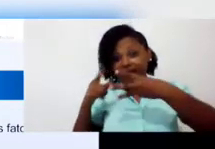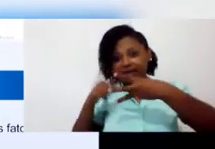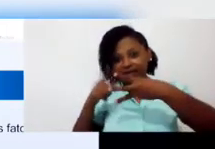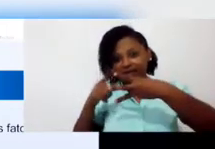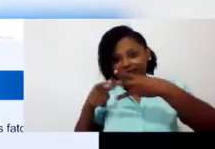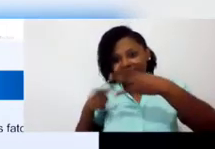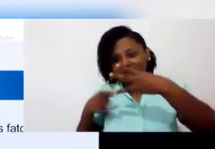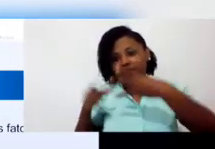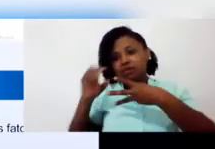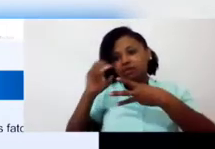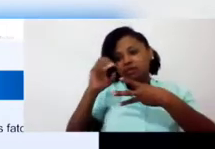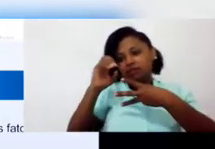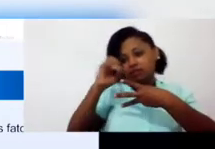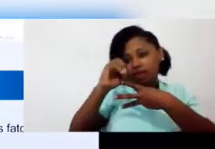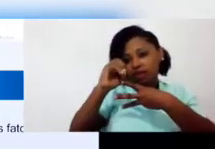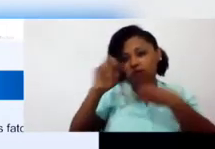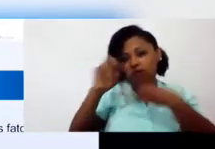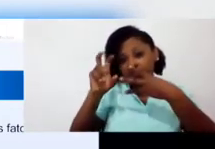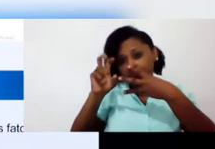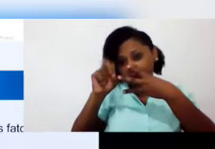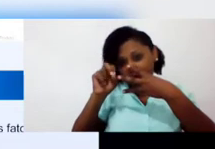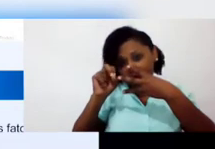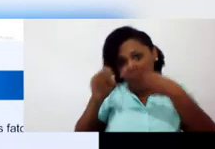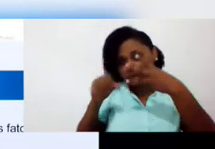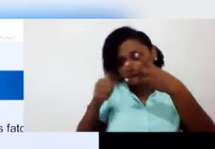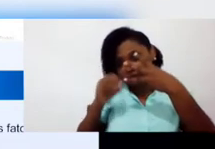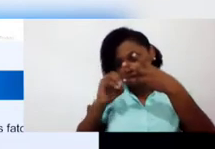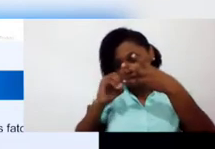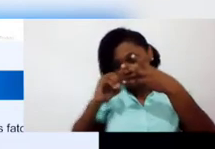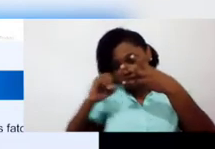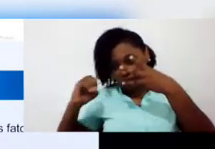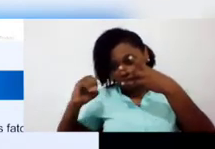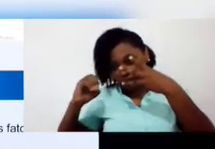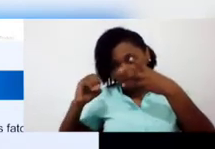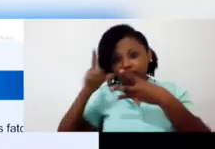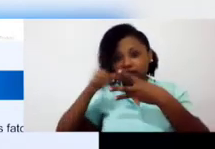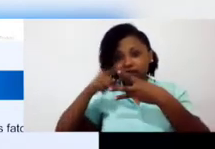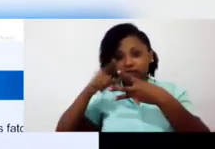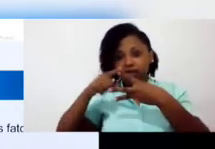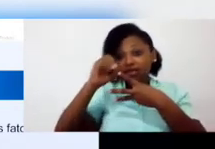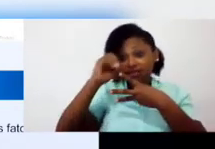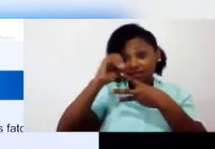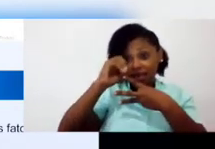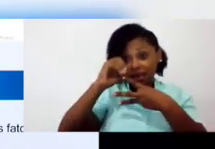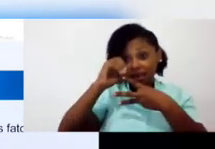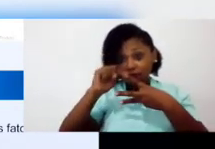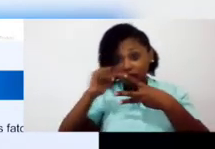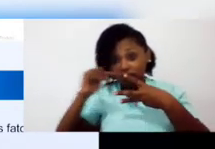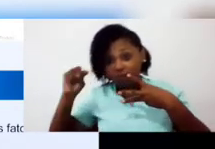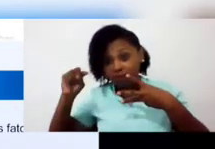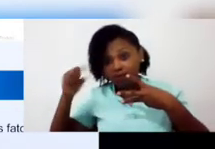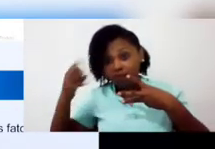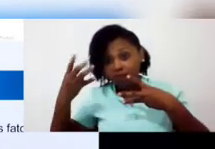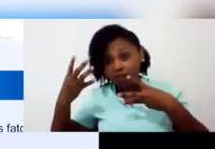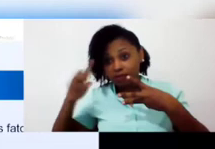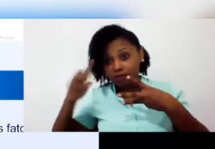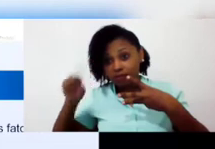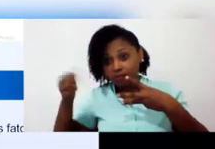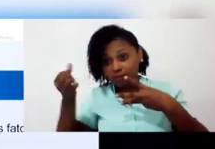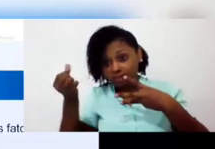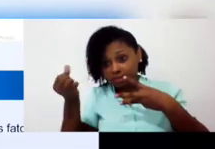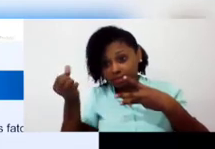pressão? Aumenta-se. Você pode verificar que a 0 graus Celsius de temperatura, ele está 4,6.